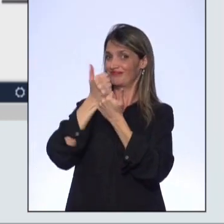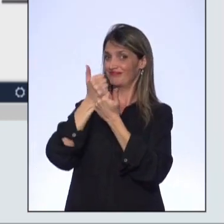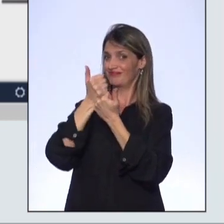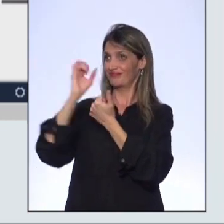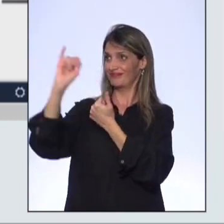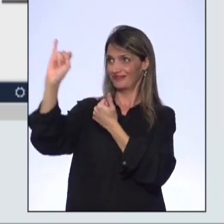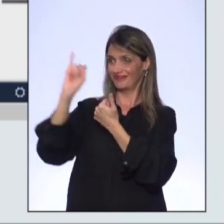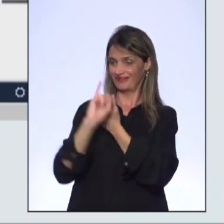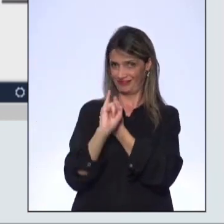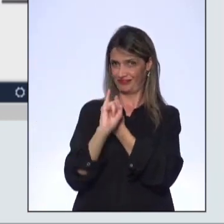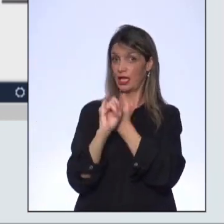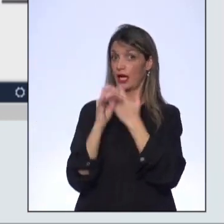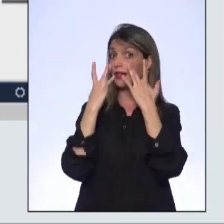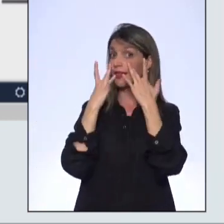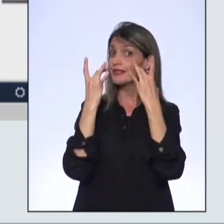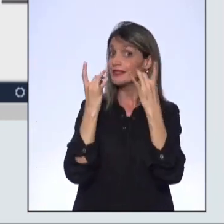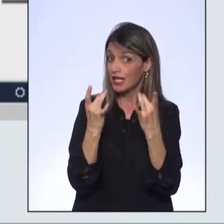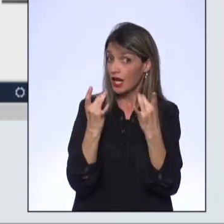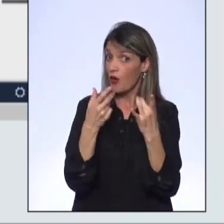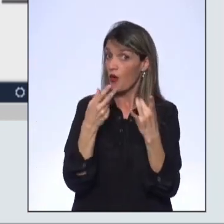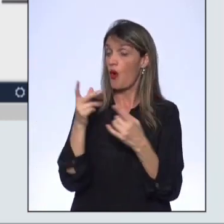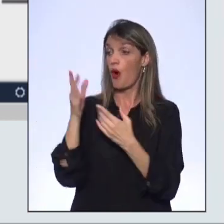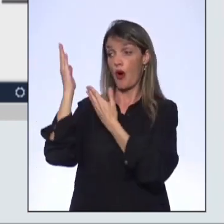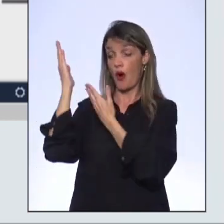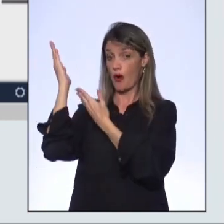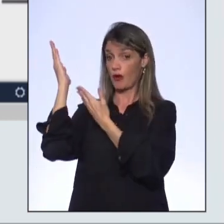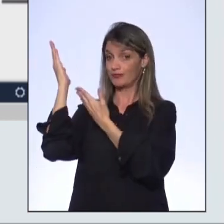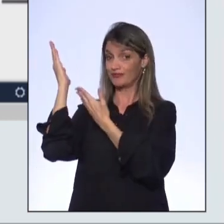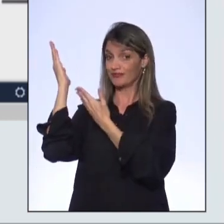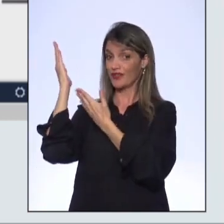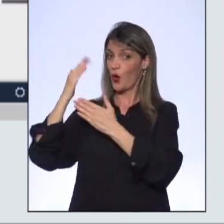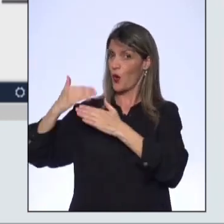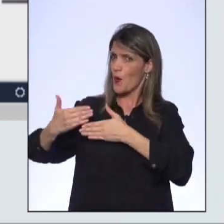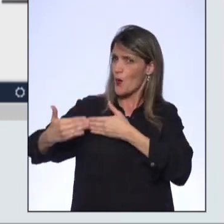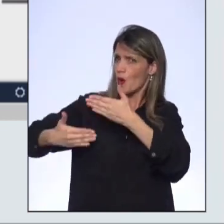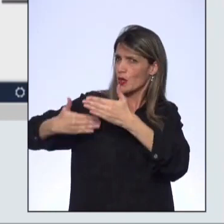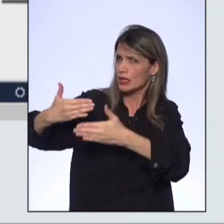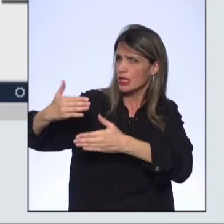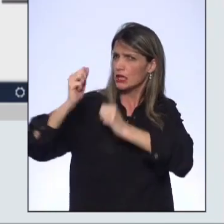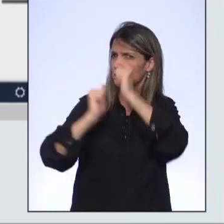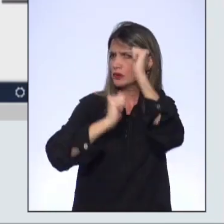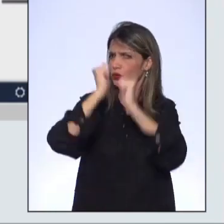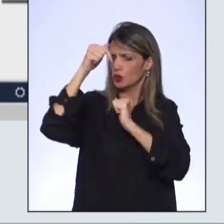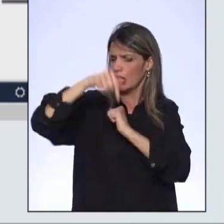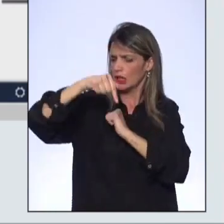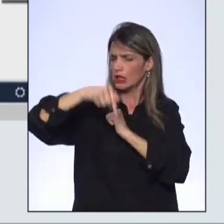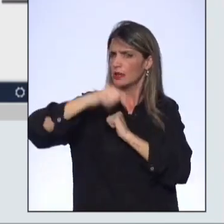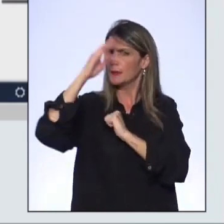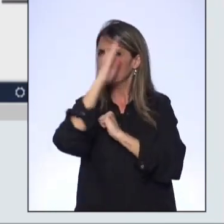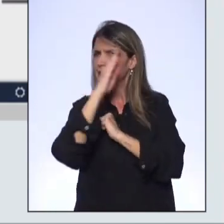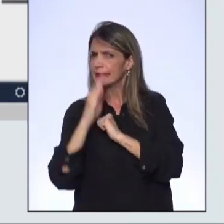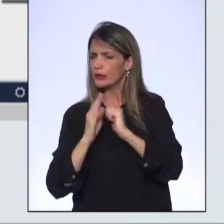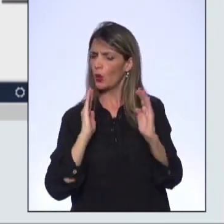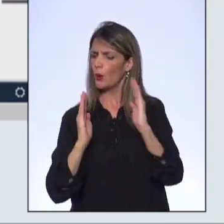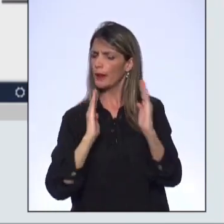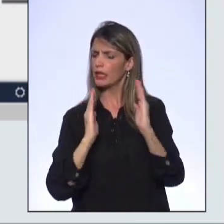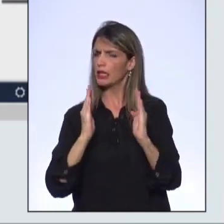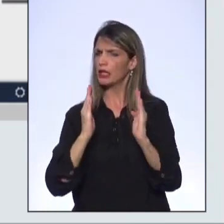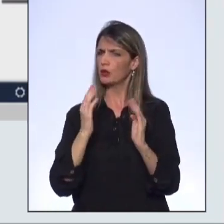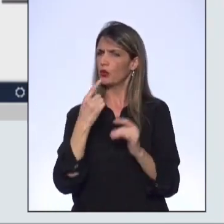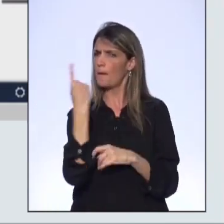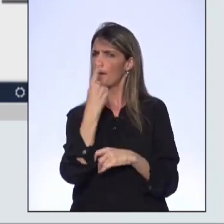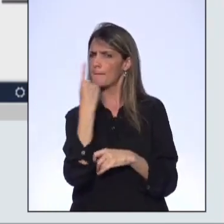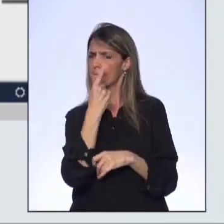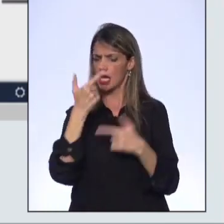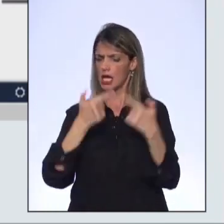importações. Atenção, eu vou repetir. O processo de industrialização ocorrido no Brasil durante a Primeira Guerra